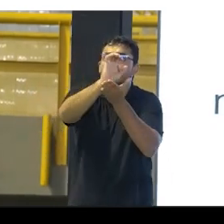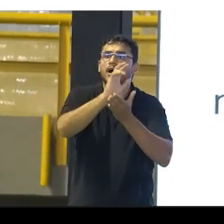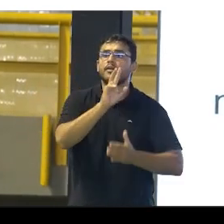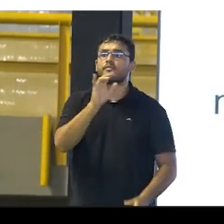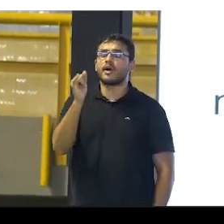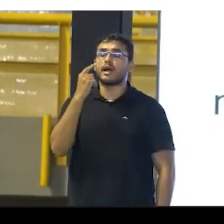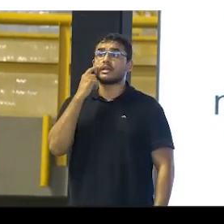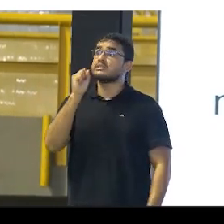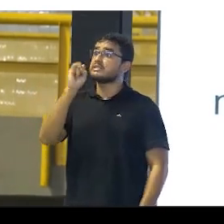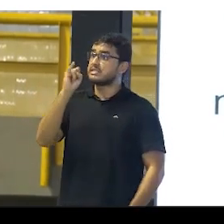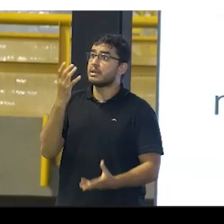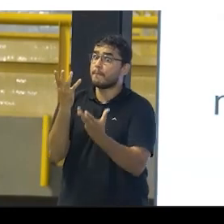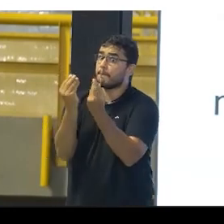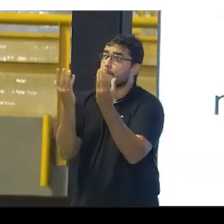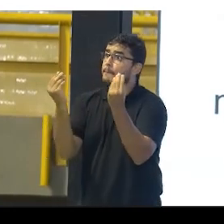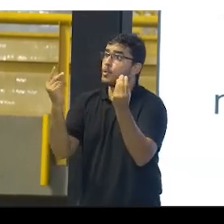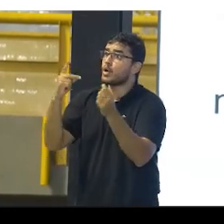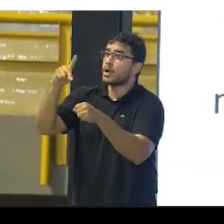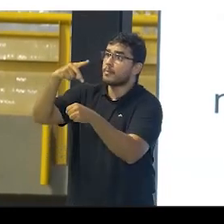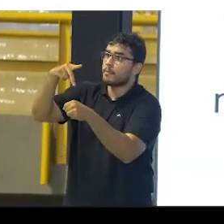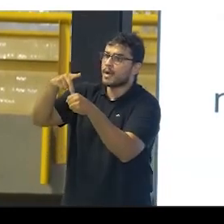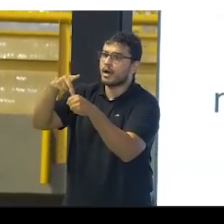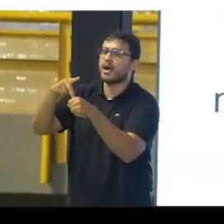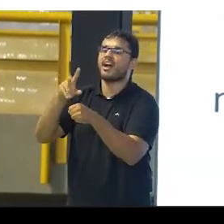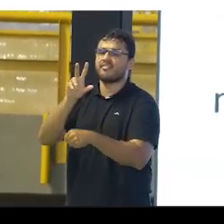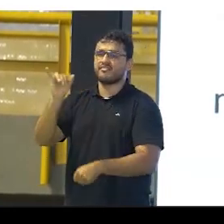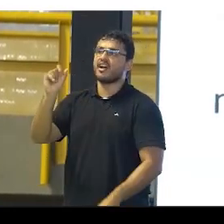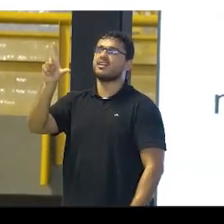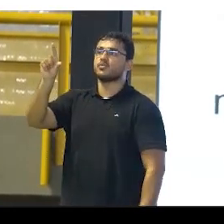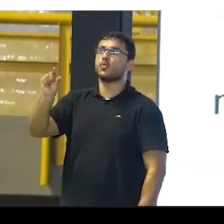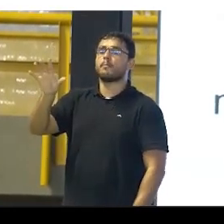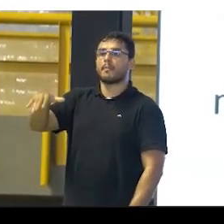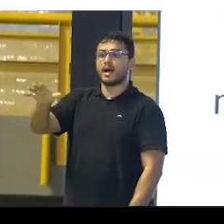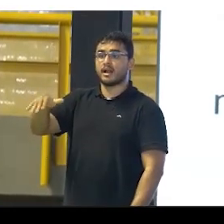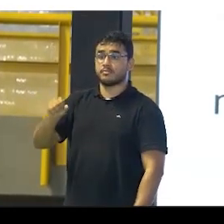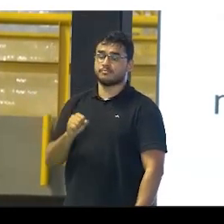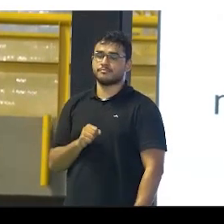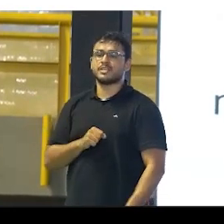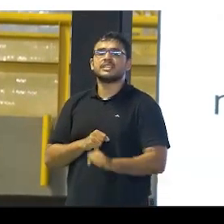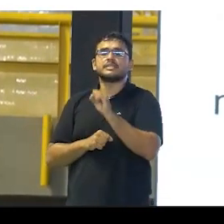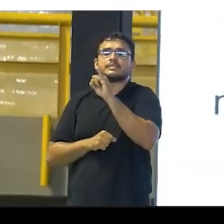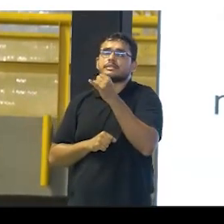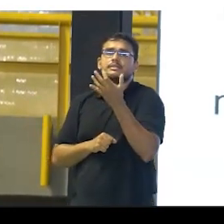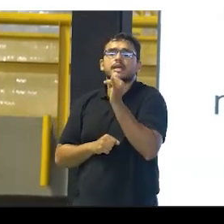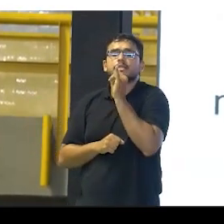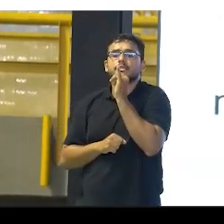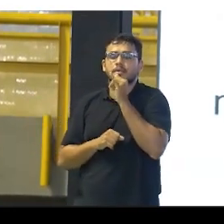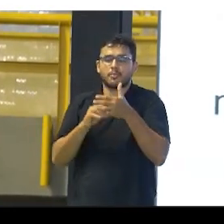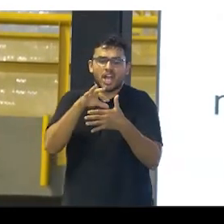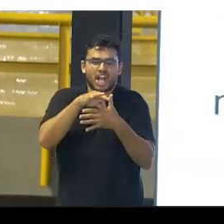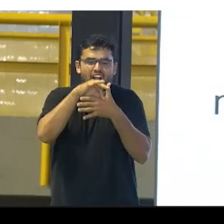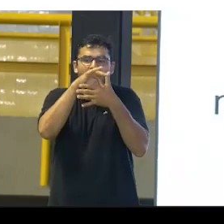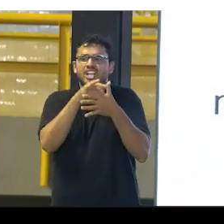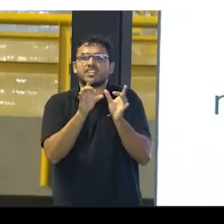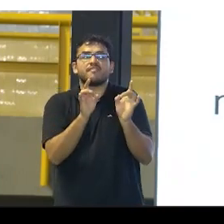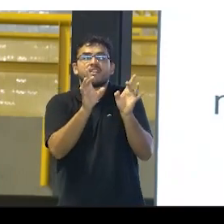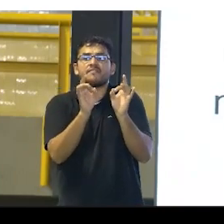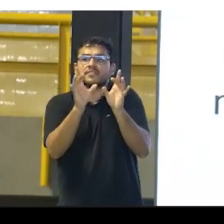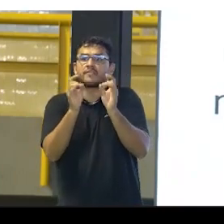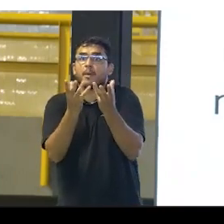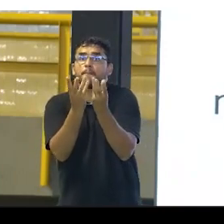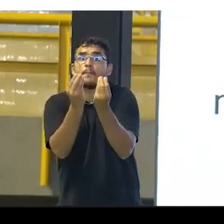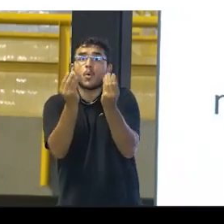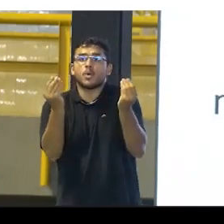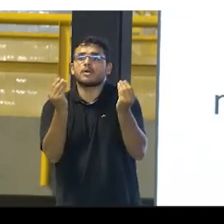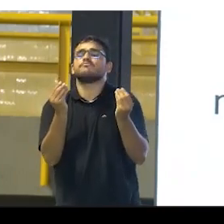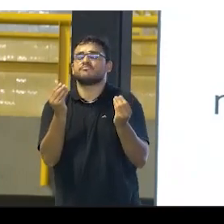preço da carne caia. Se você tem uma escassez, se você tem uma entre-safra, se você tem uma doença disseminada no gado, que